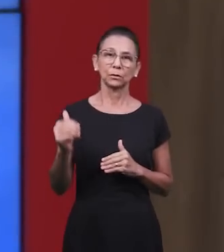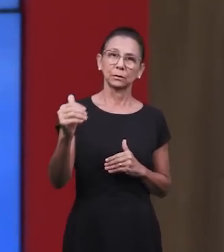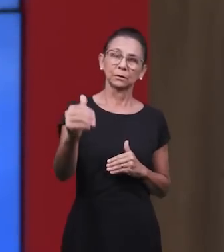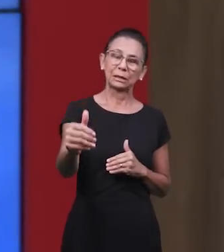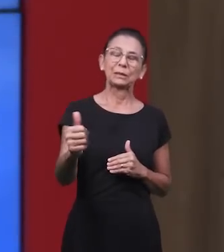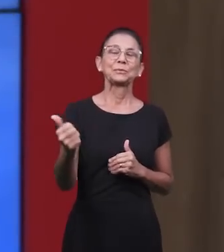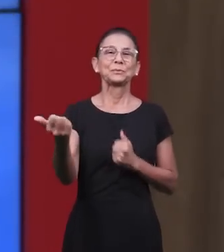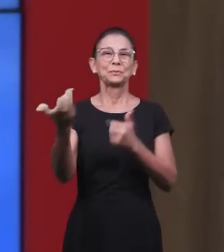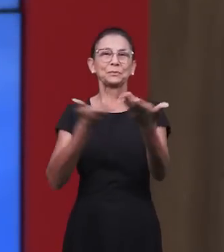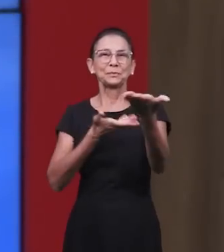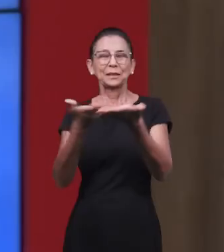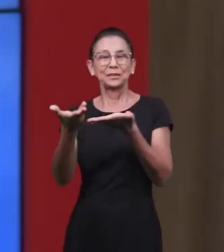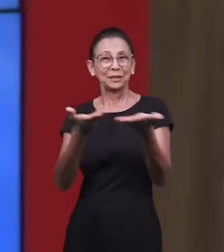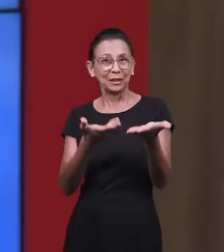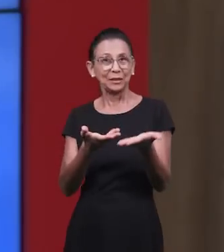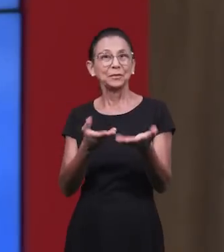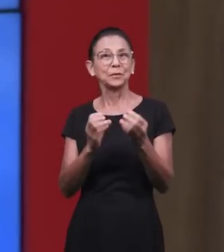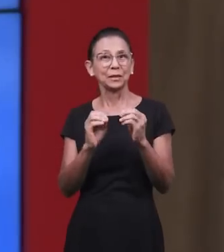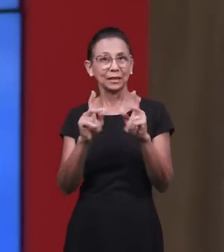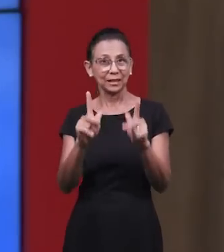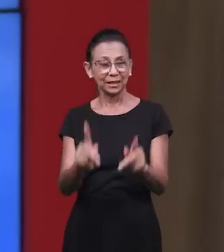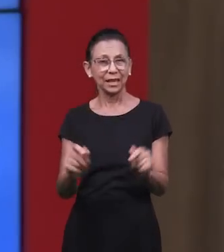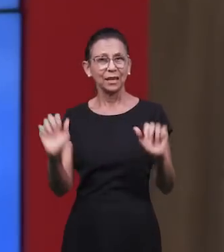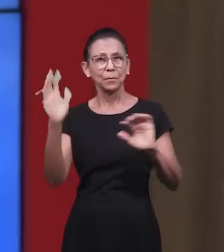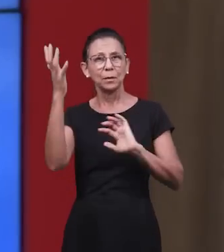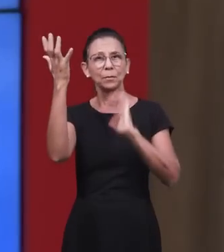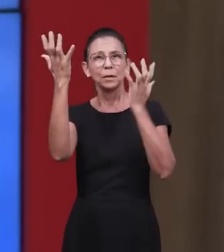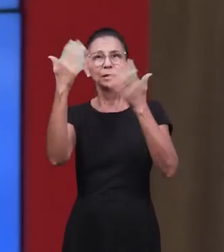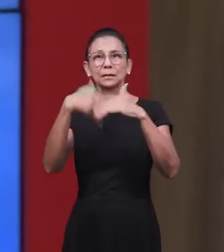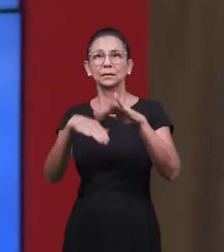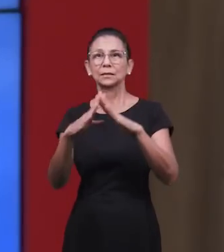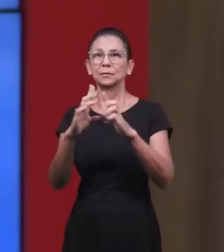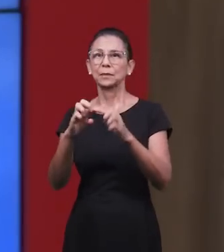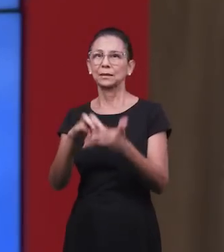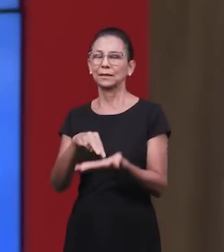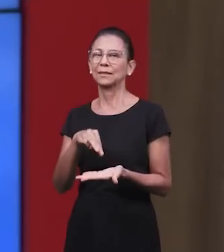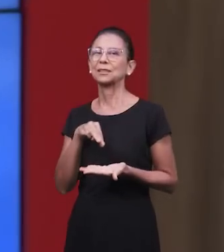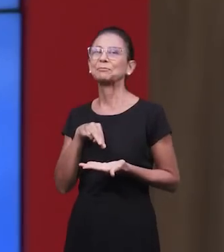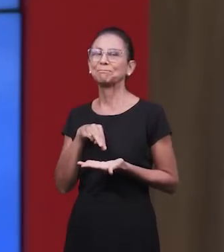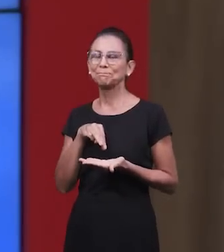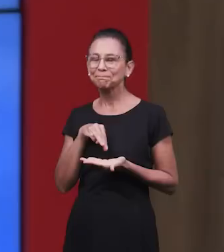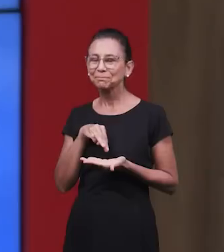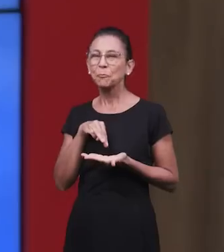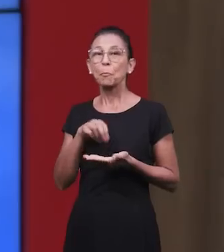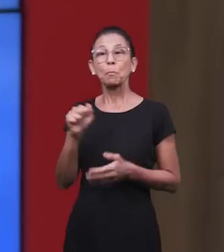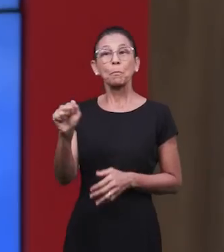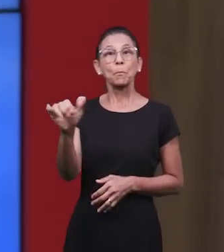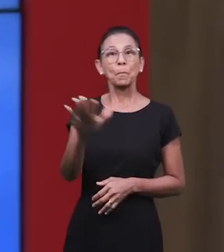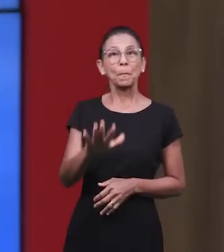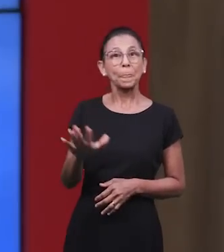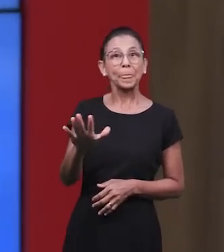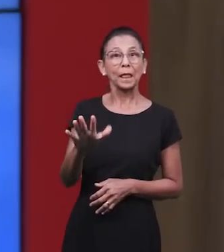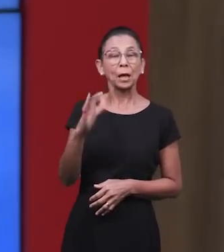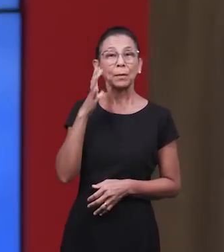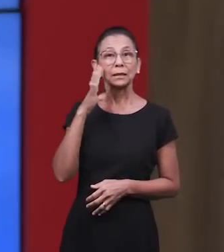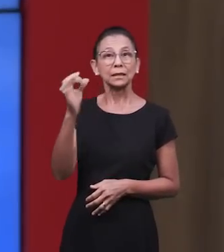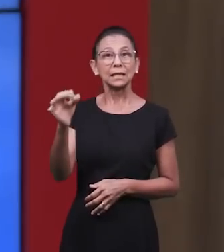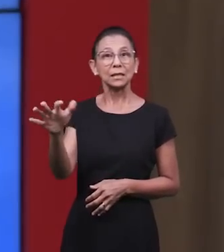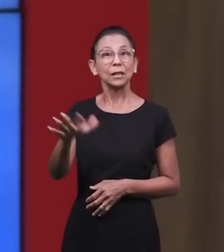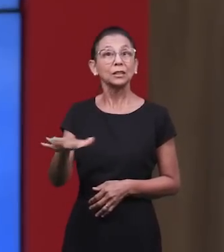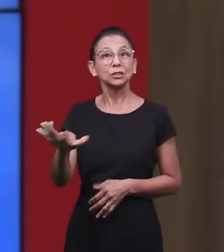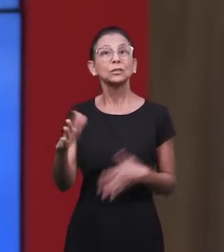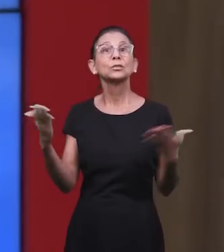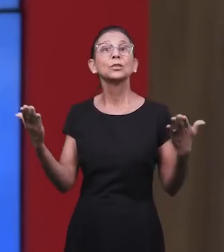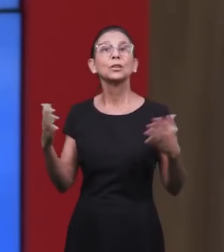agora, vamos compartilhar aí com você, hein? Diversos eventos que aconteceram nas igrejas Cristã Maranata, na região. Atenção para a região